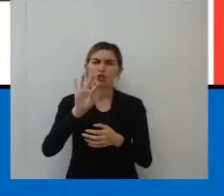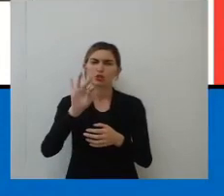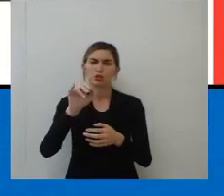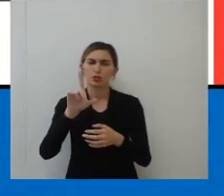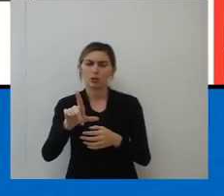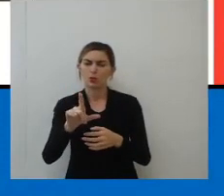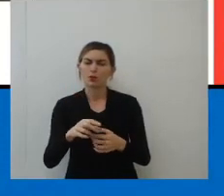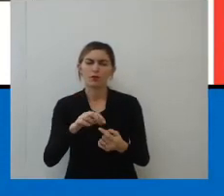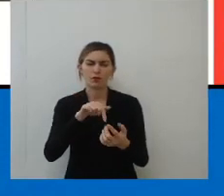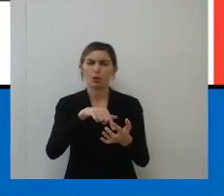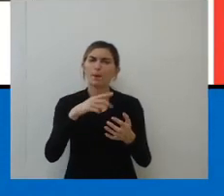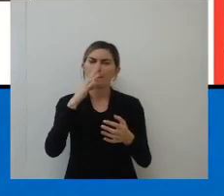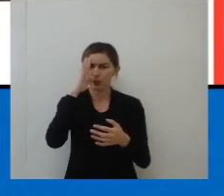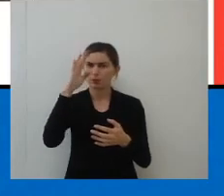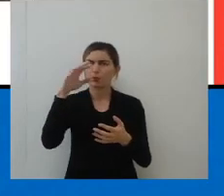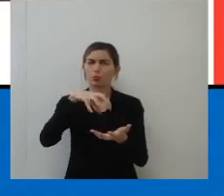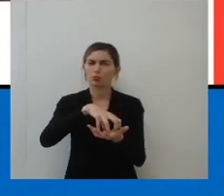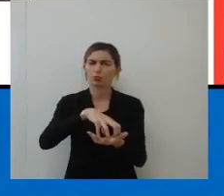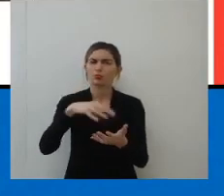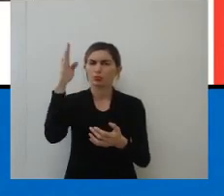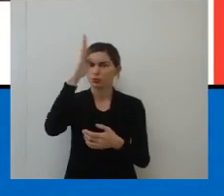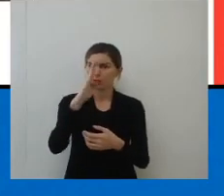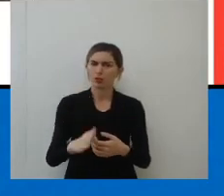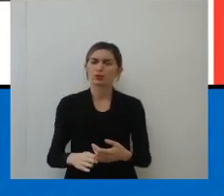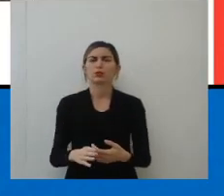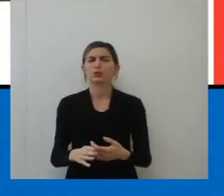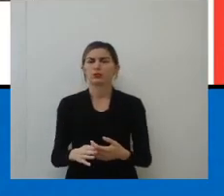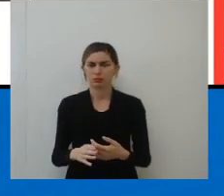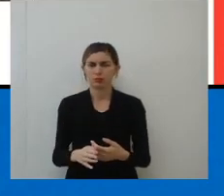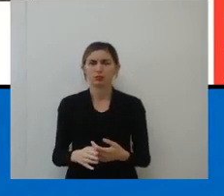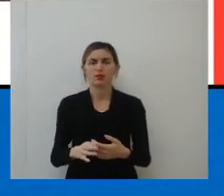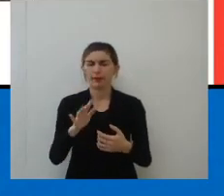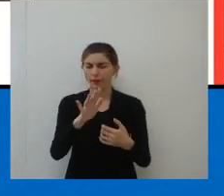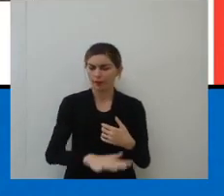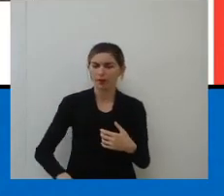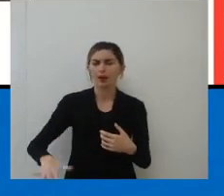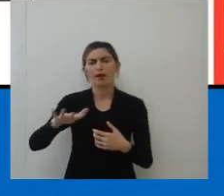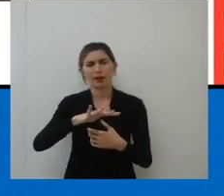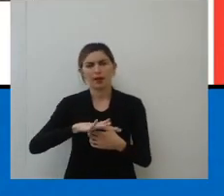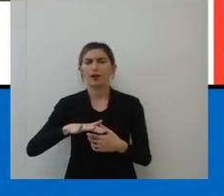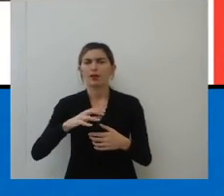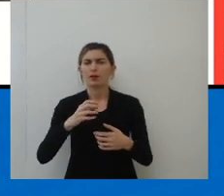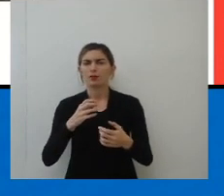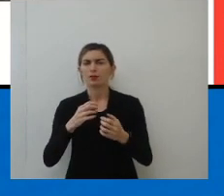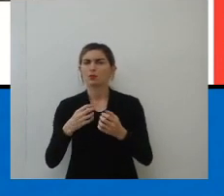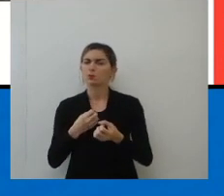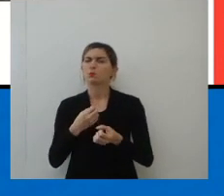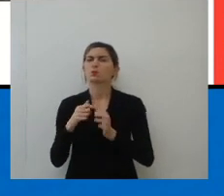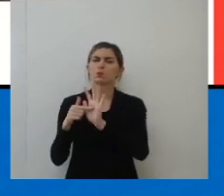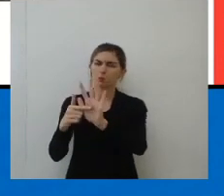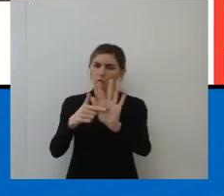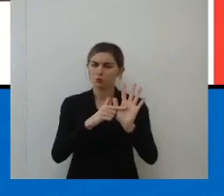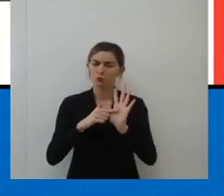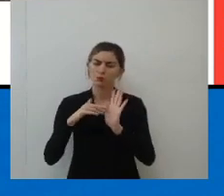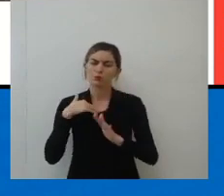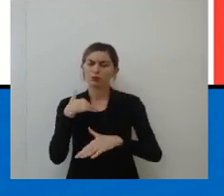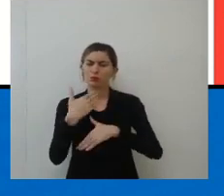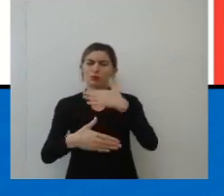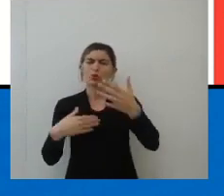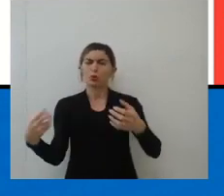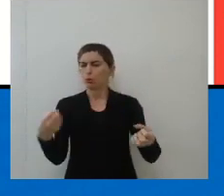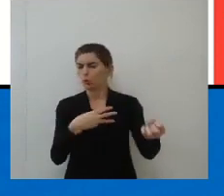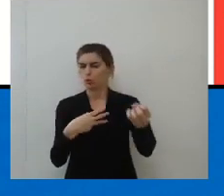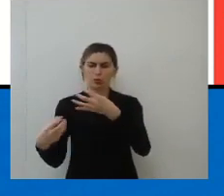considerado o principal tecnopolo brasileiro. Então, assim, é uma área extremamente expressiva para o desenvolvimento de